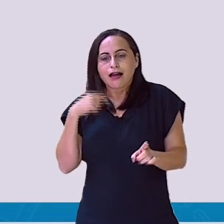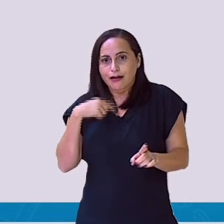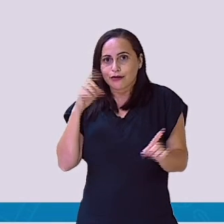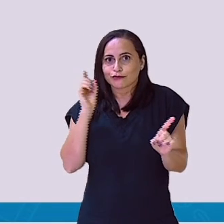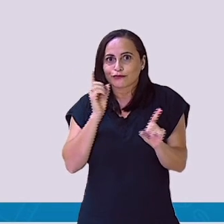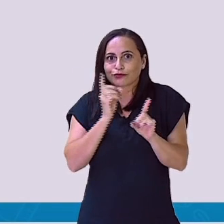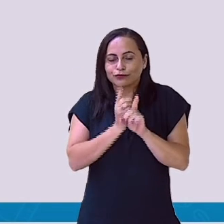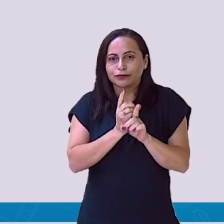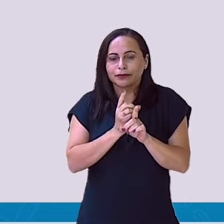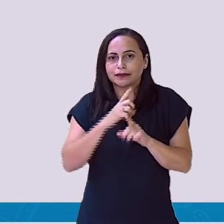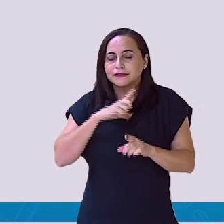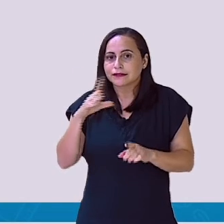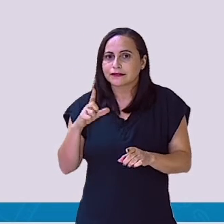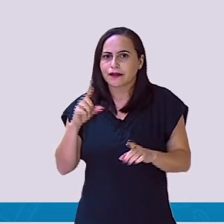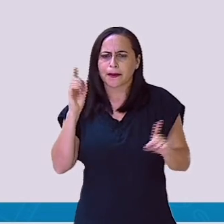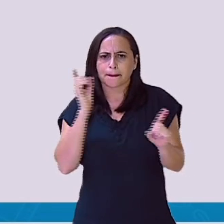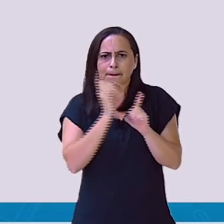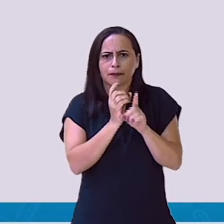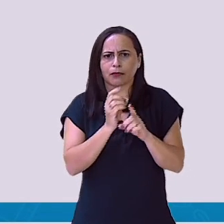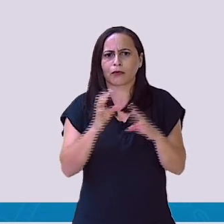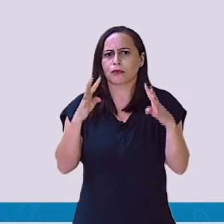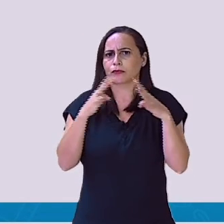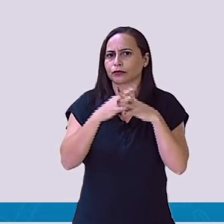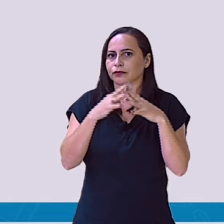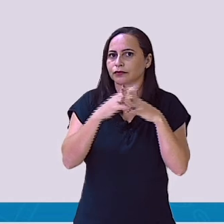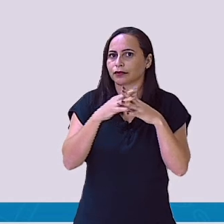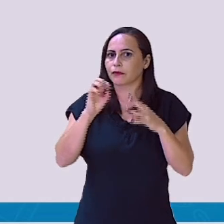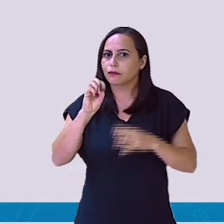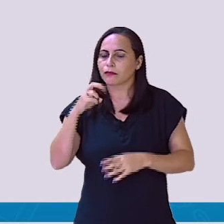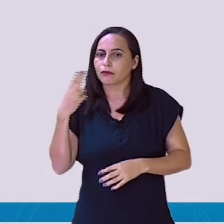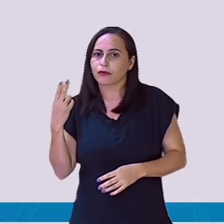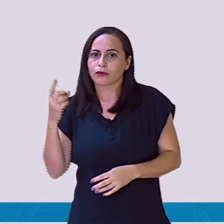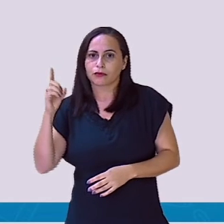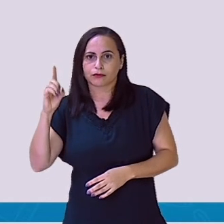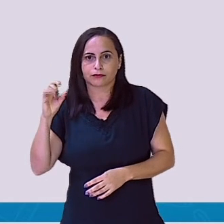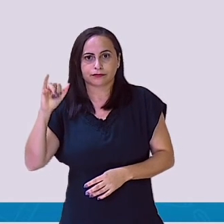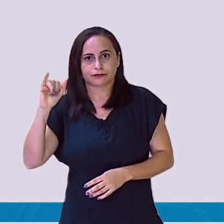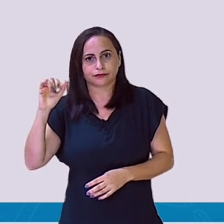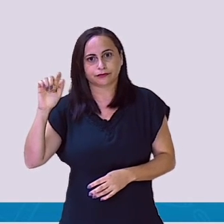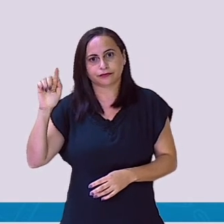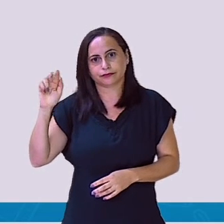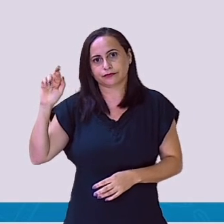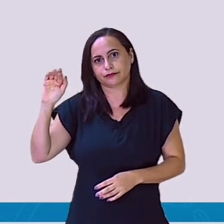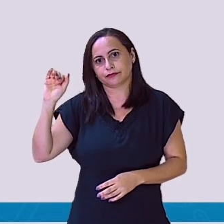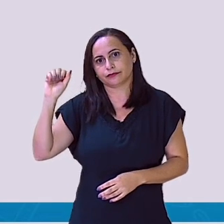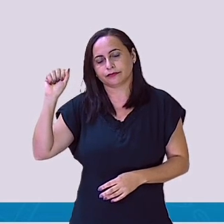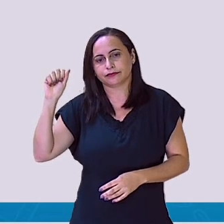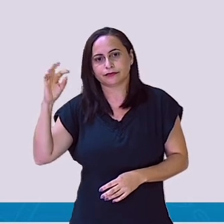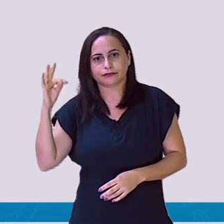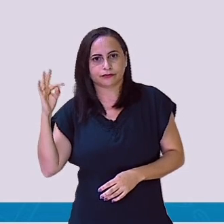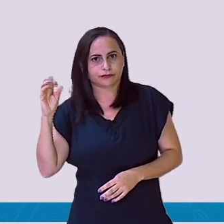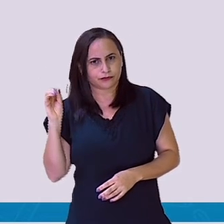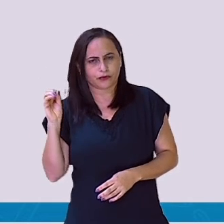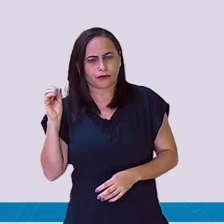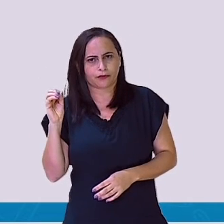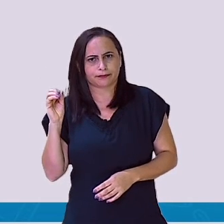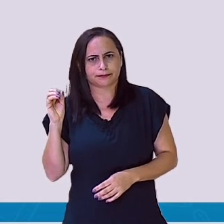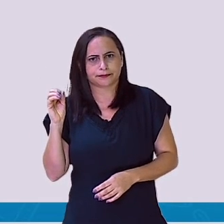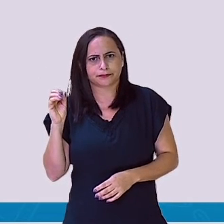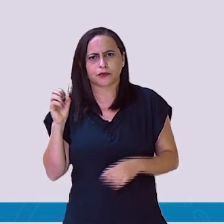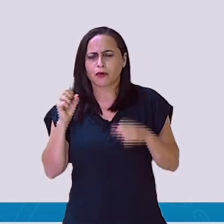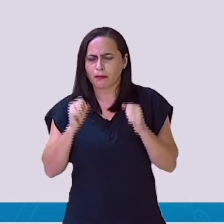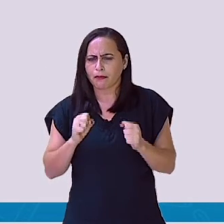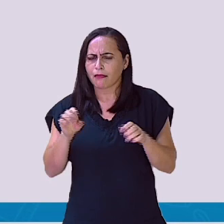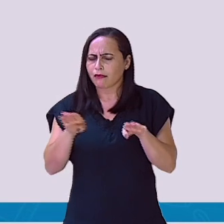um encontro consonantal ou um dígrafo. Ou você também pode direcionar. Não, eu vou recortar só palavras com